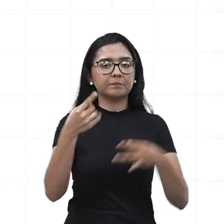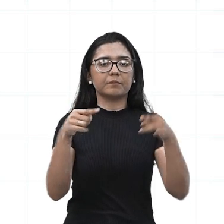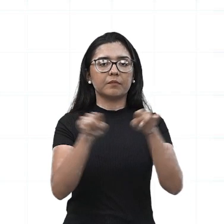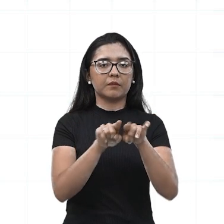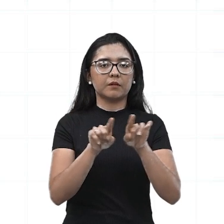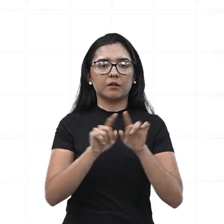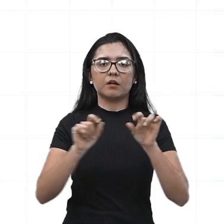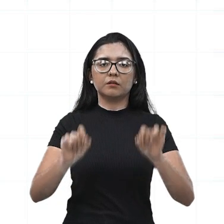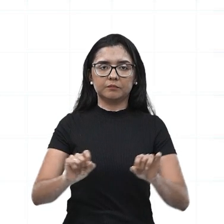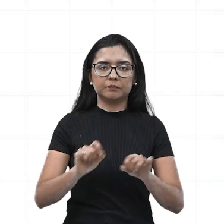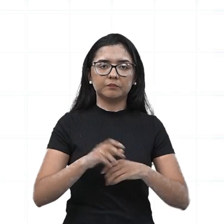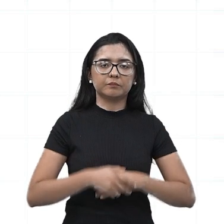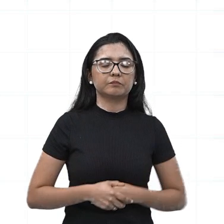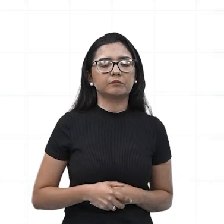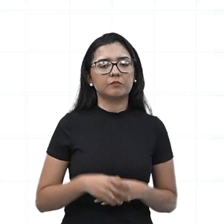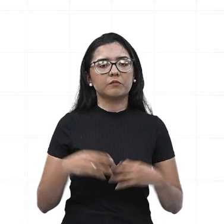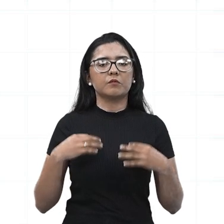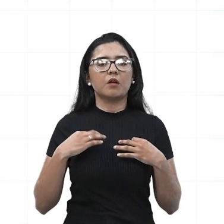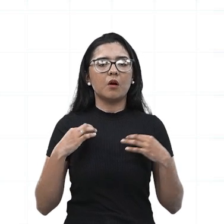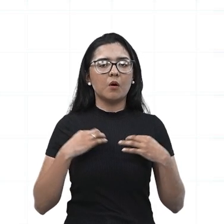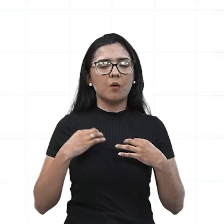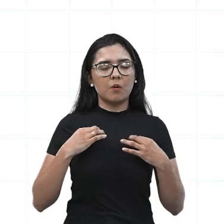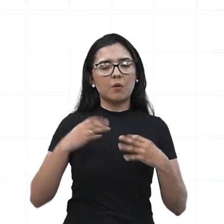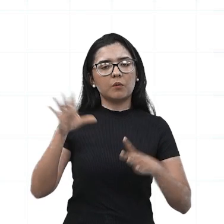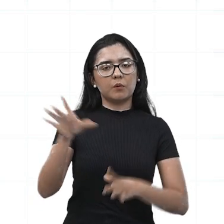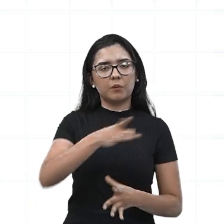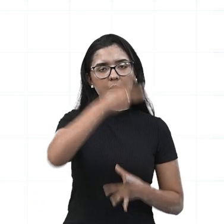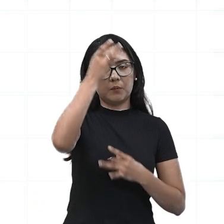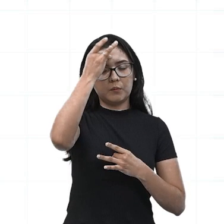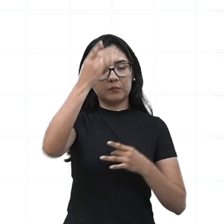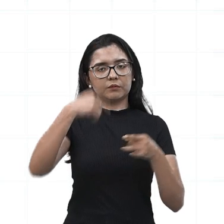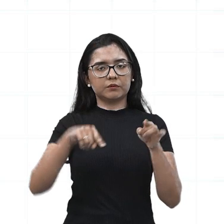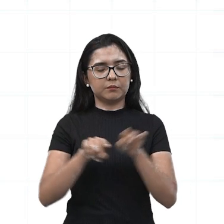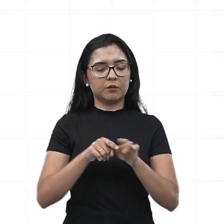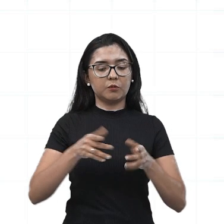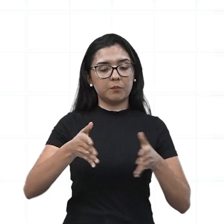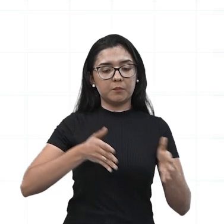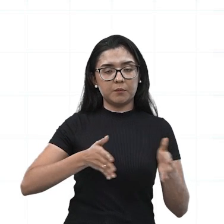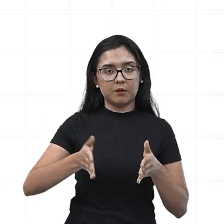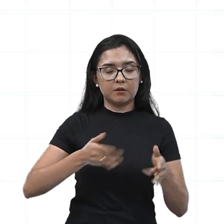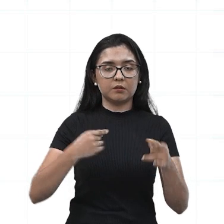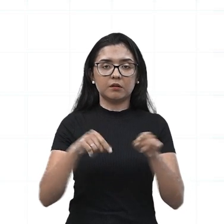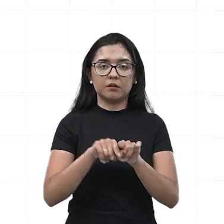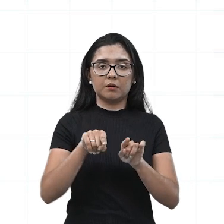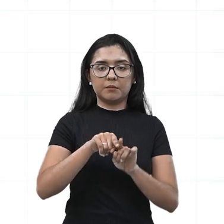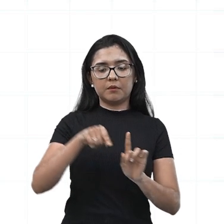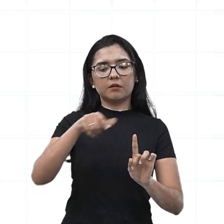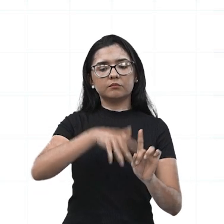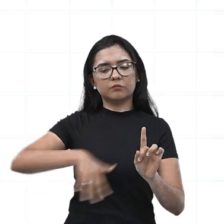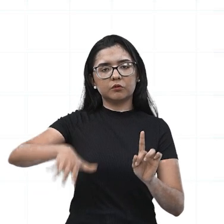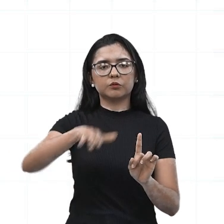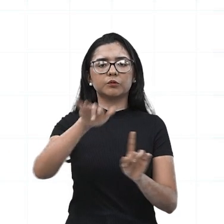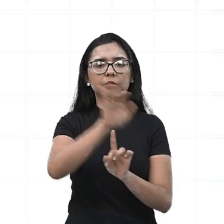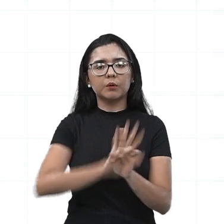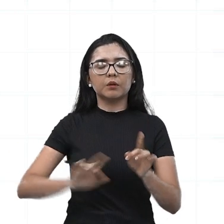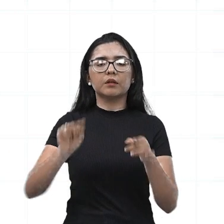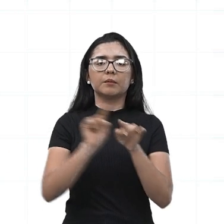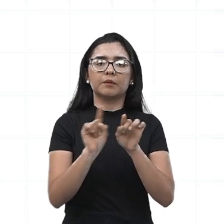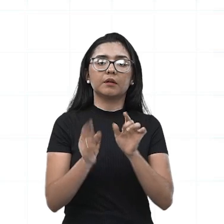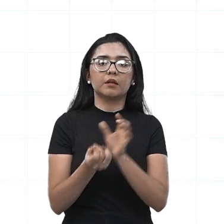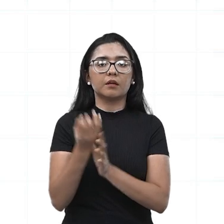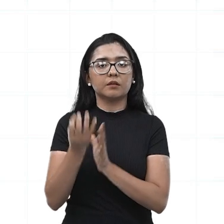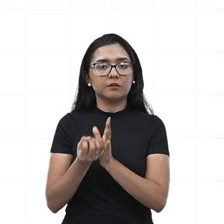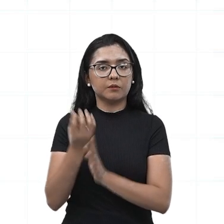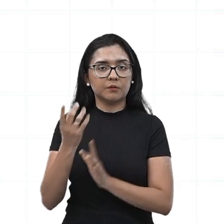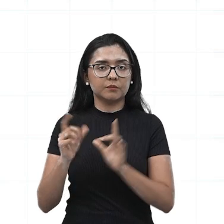na caracterização dos personagens, na definição da época e do ambiente da história e na criação